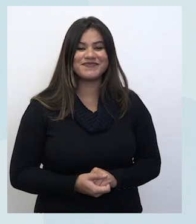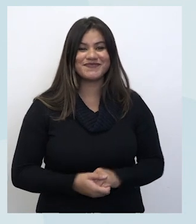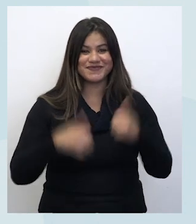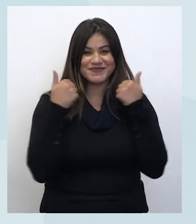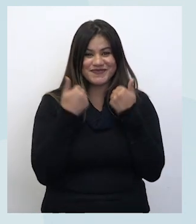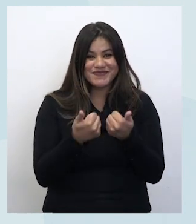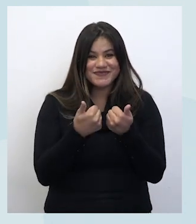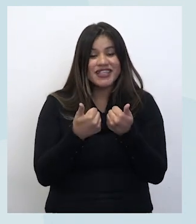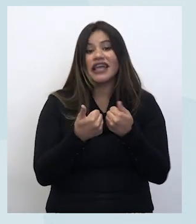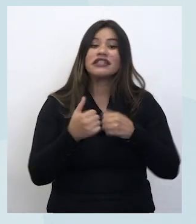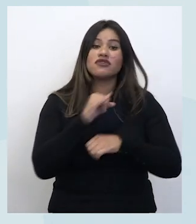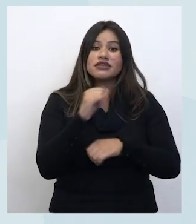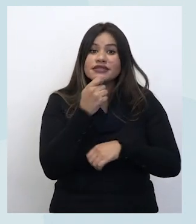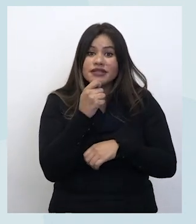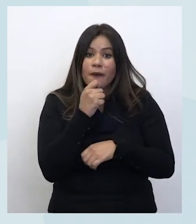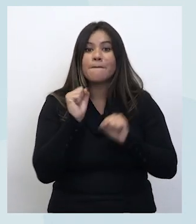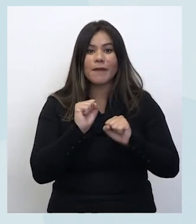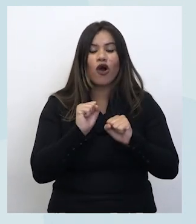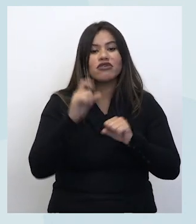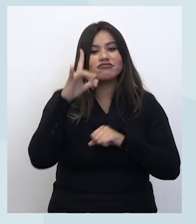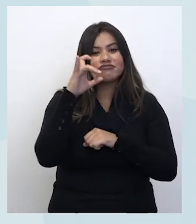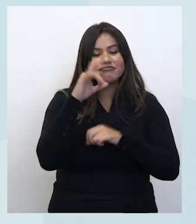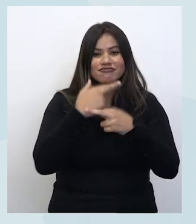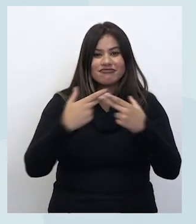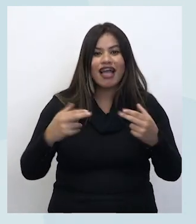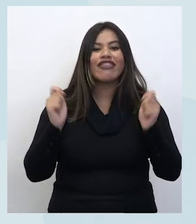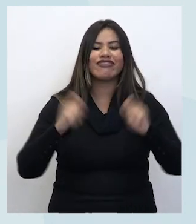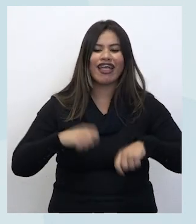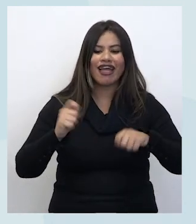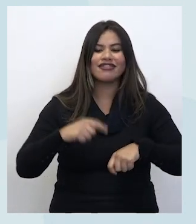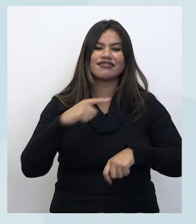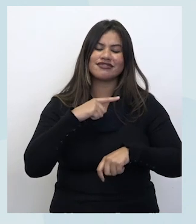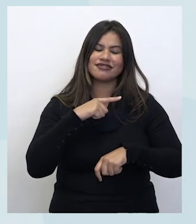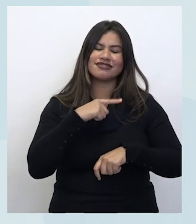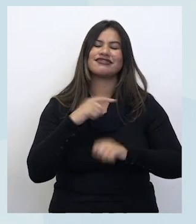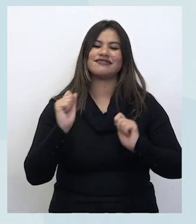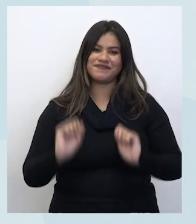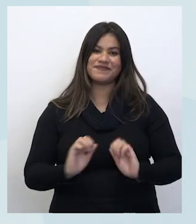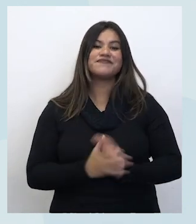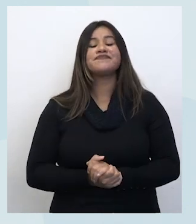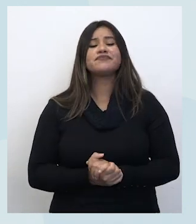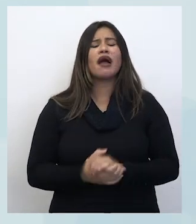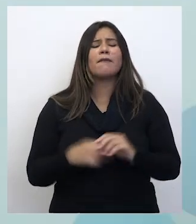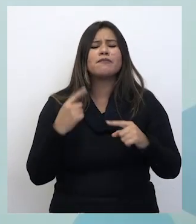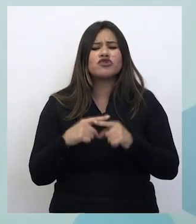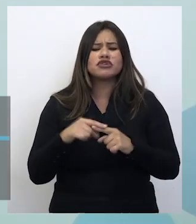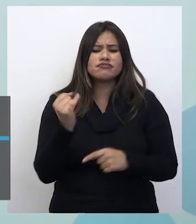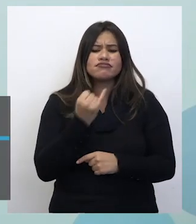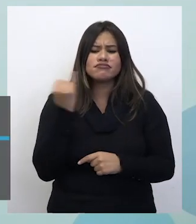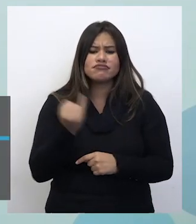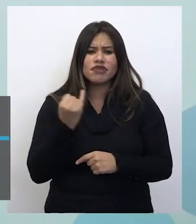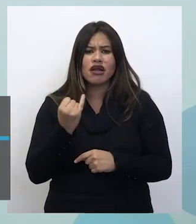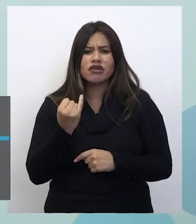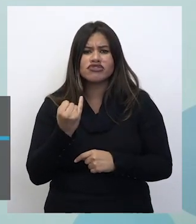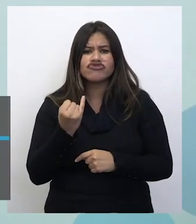e ainda não compartilhou, ainda dá tempo. Se você ainda não fez, dá tempo de fazer também. Gente, por que é tão importante quando a gente